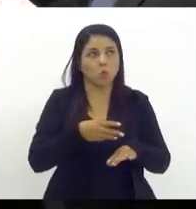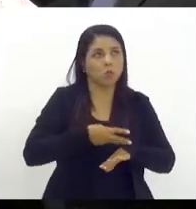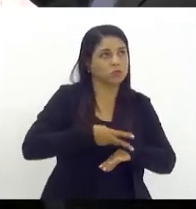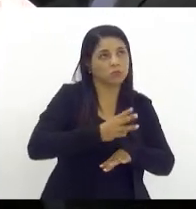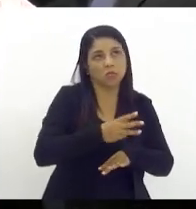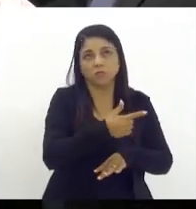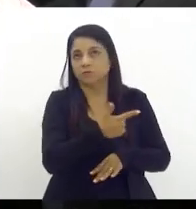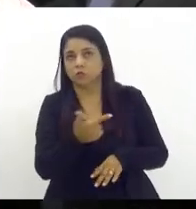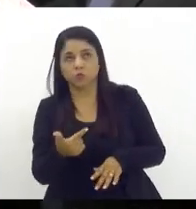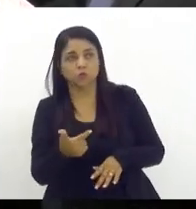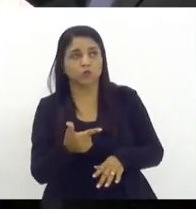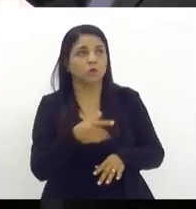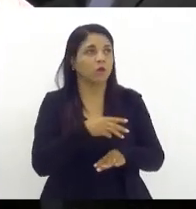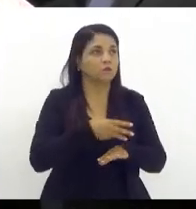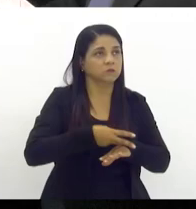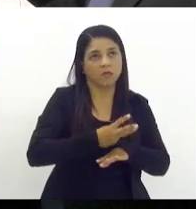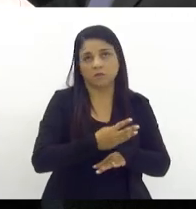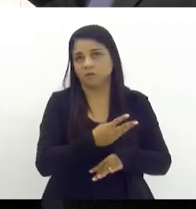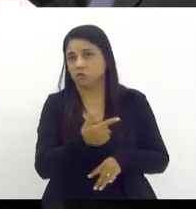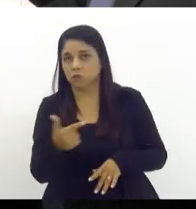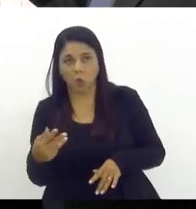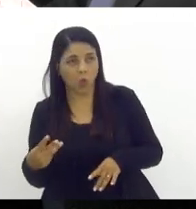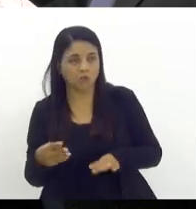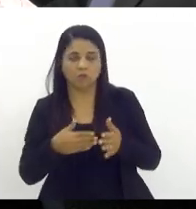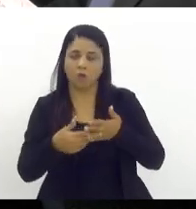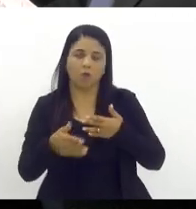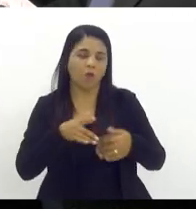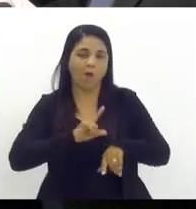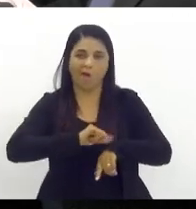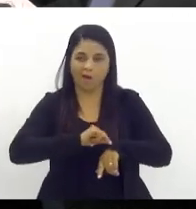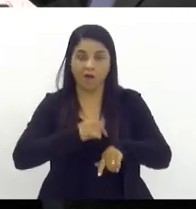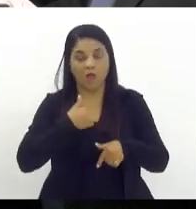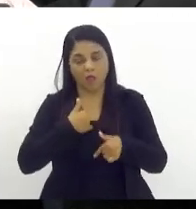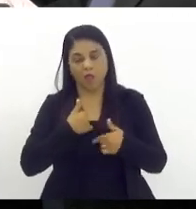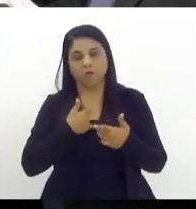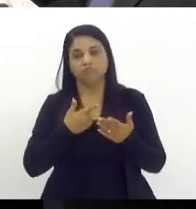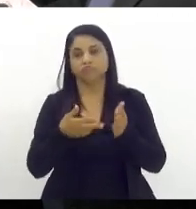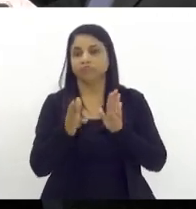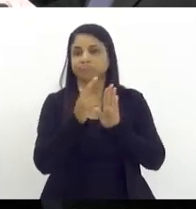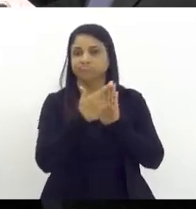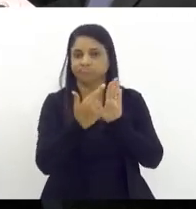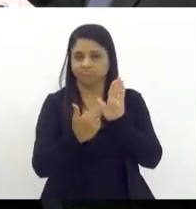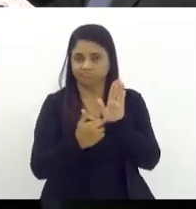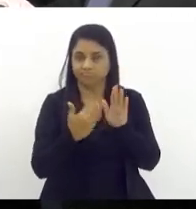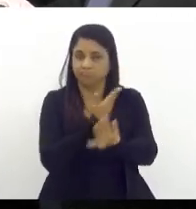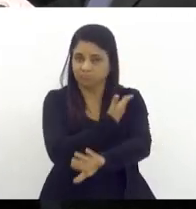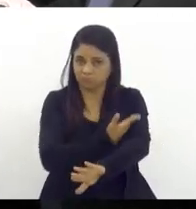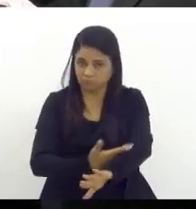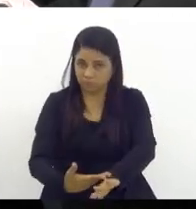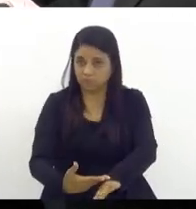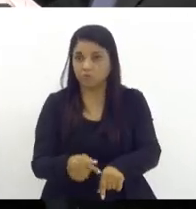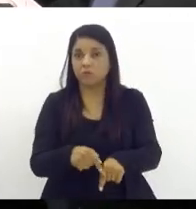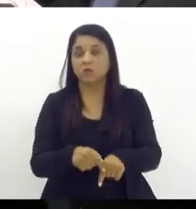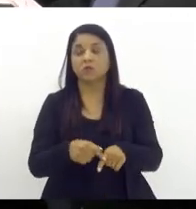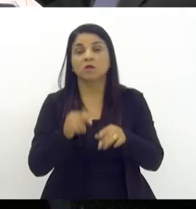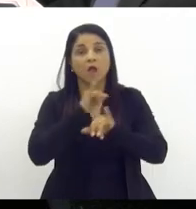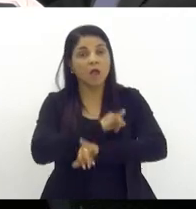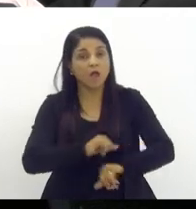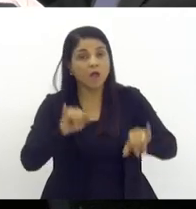25, no momento que seja cantado o projeto. Eu tenho como conduta, por lealdade aos colegas,